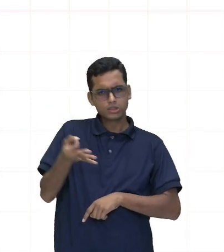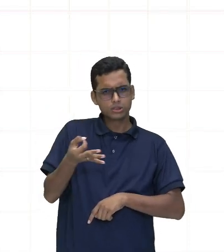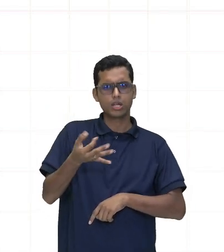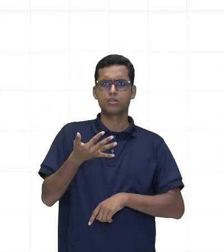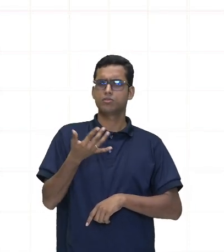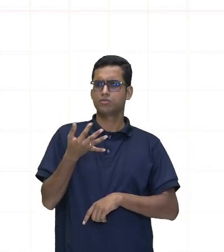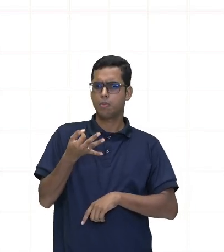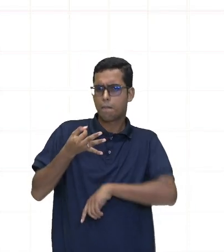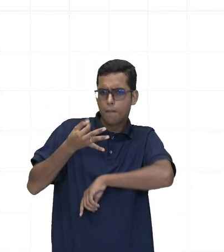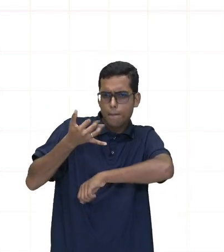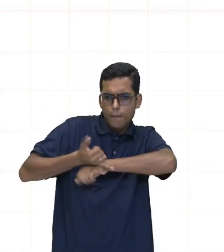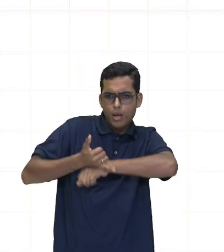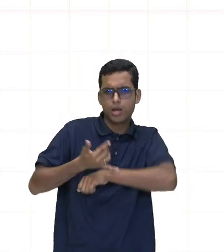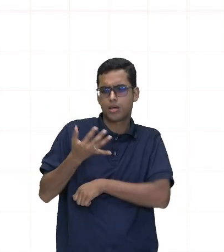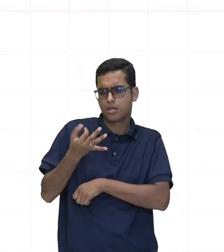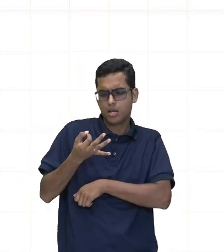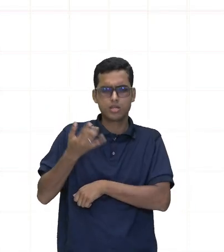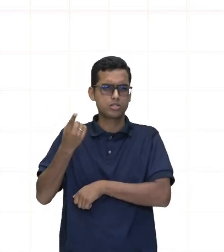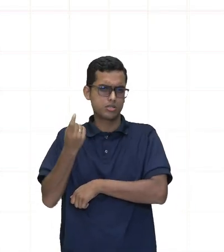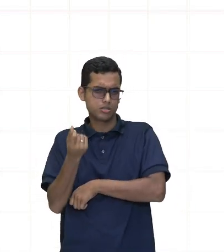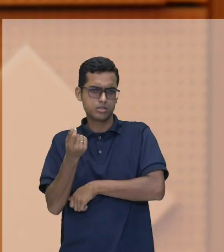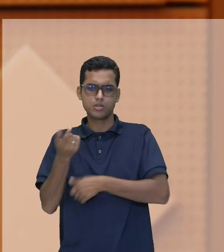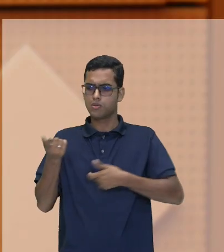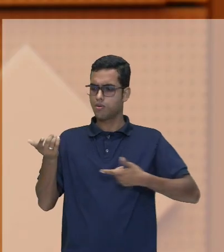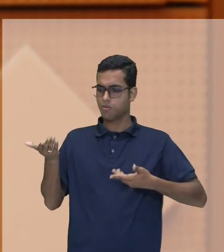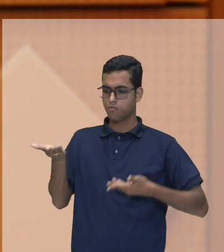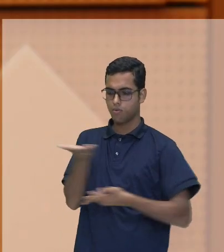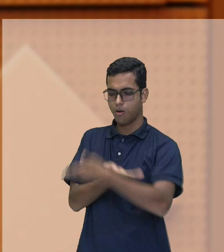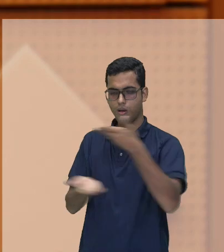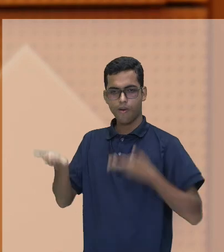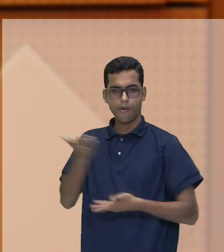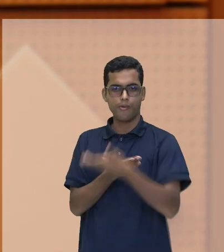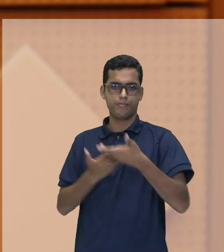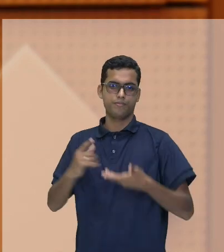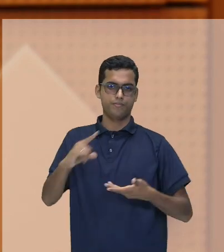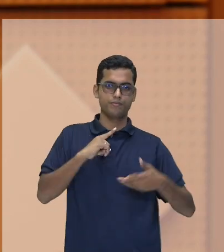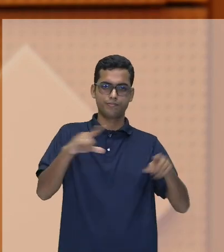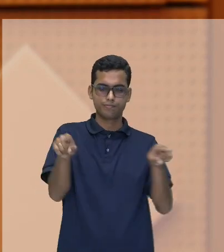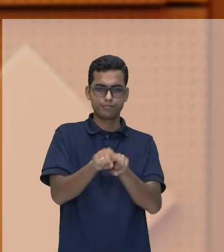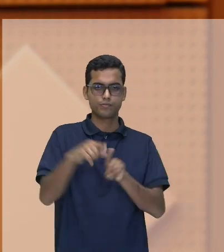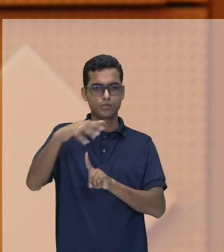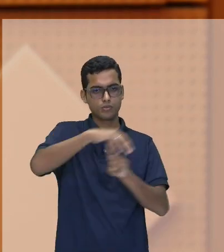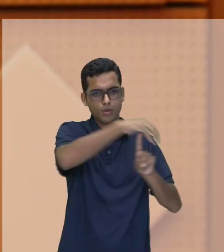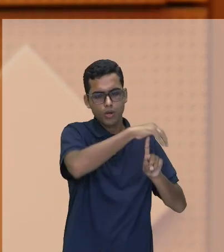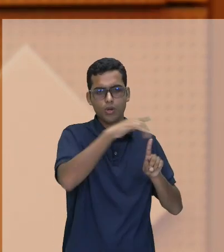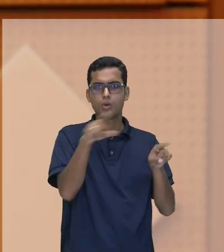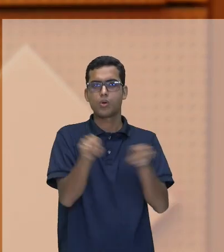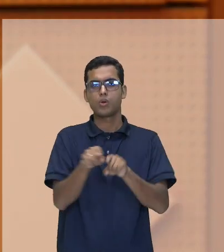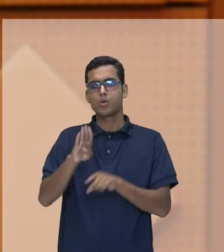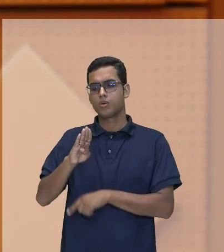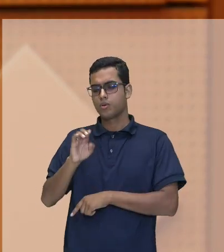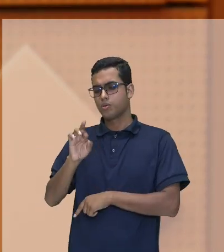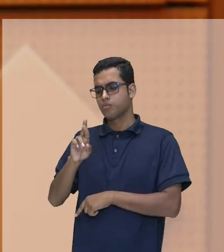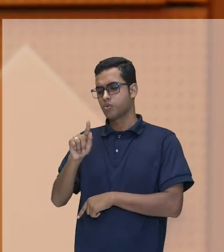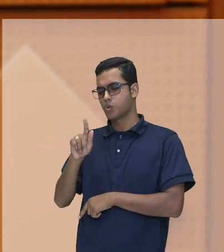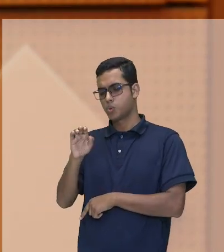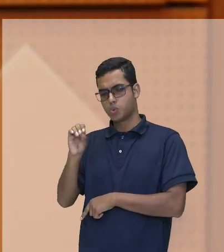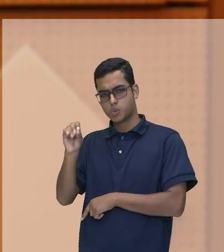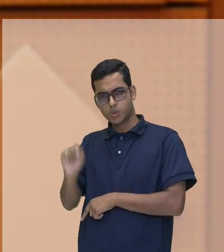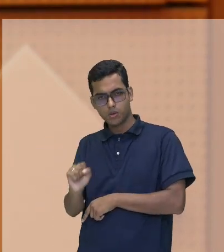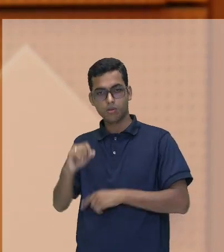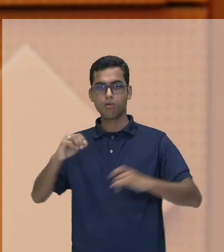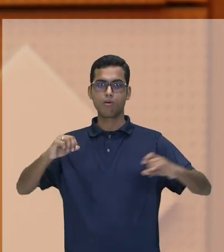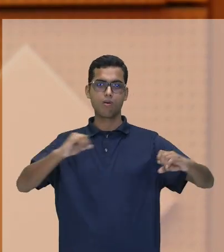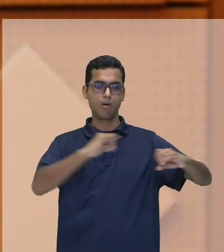século XI pelo Papa Urbano II, Elas foram expedições militares que